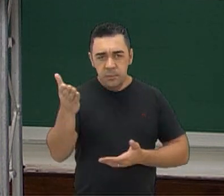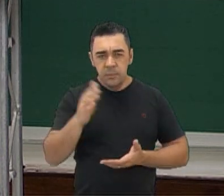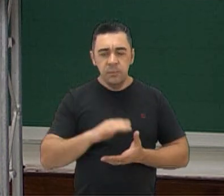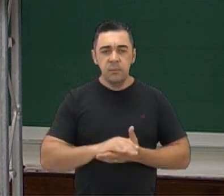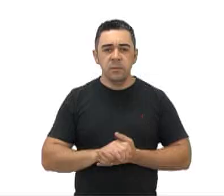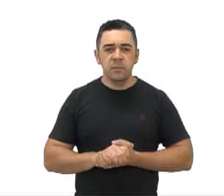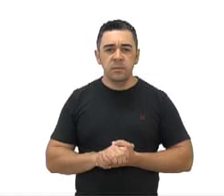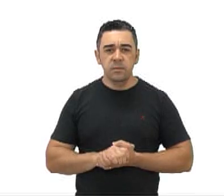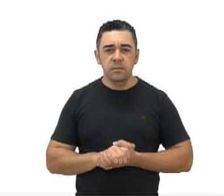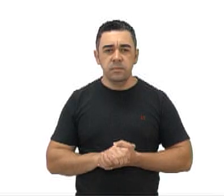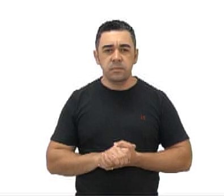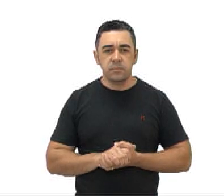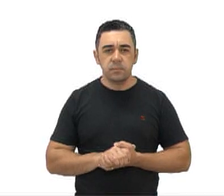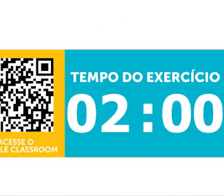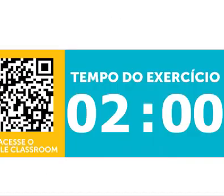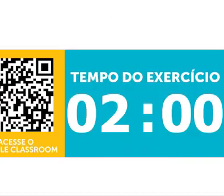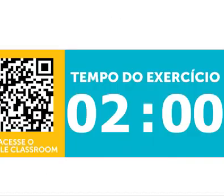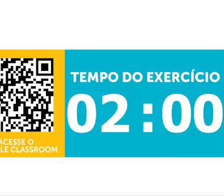identificarem.